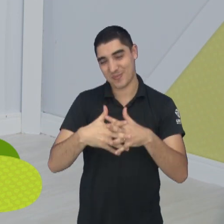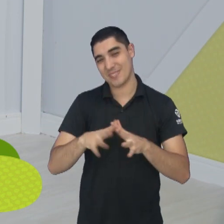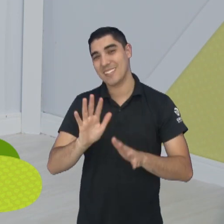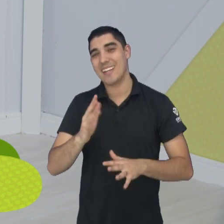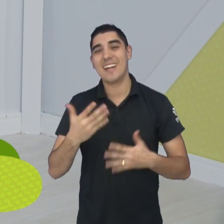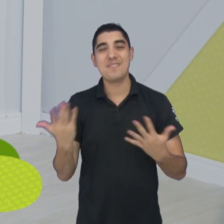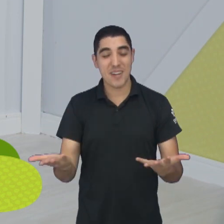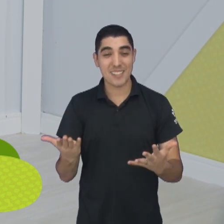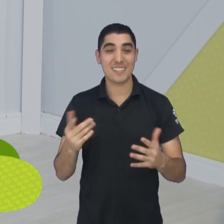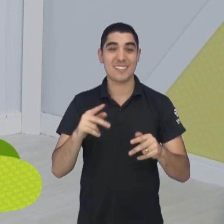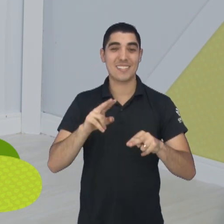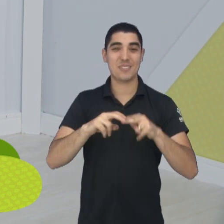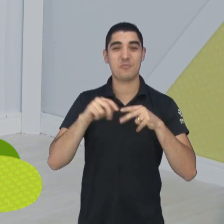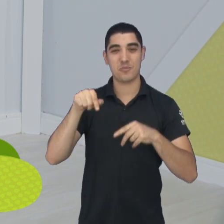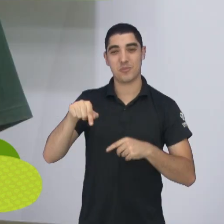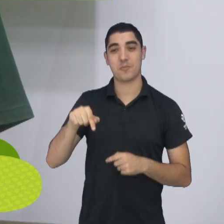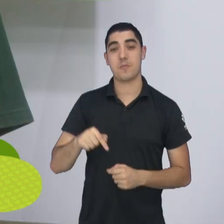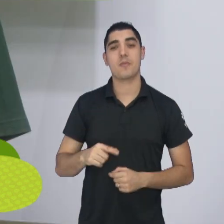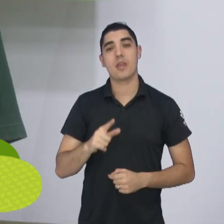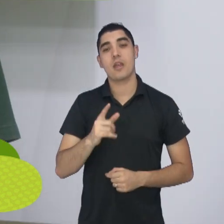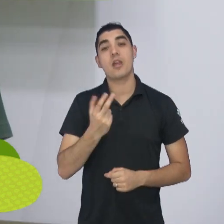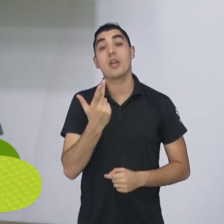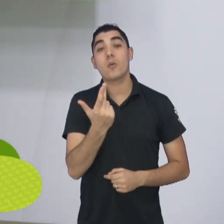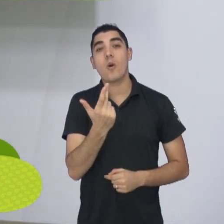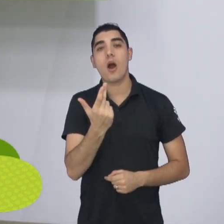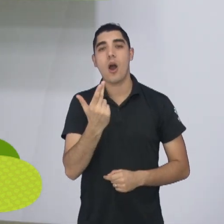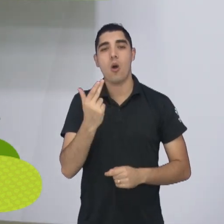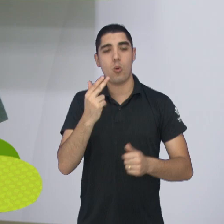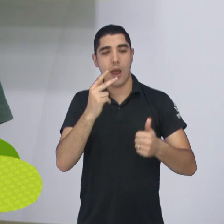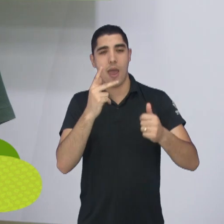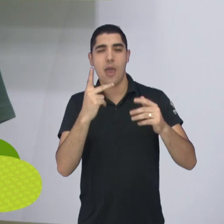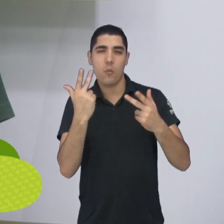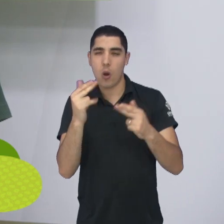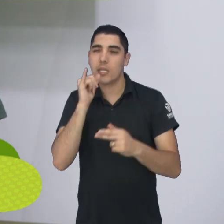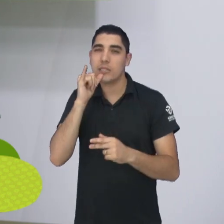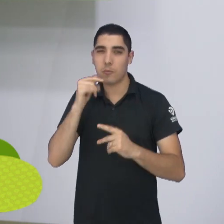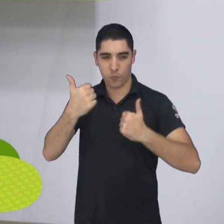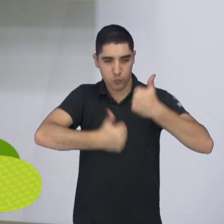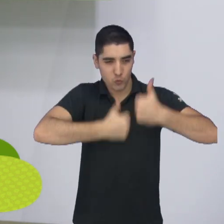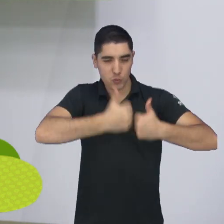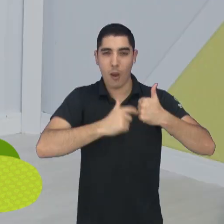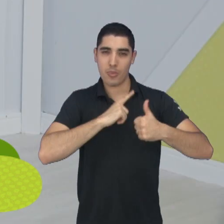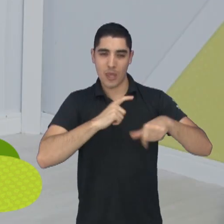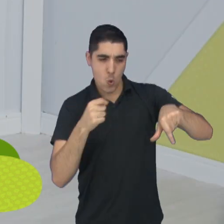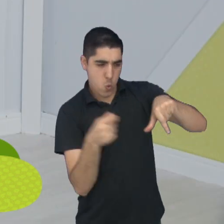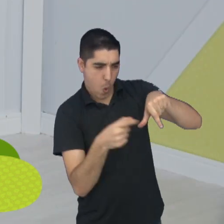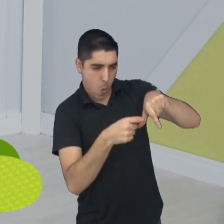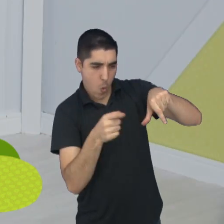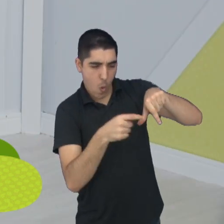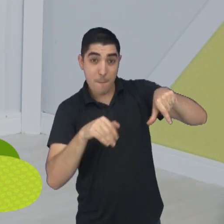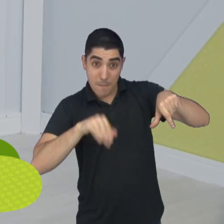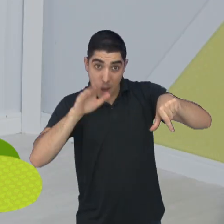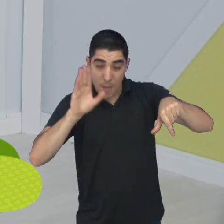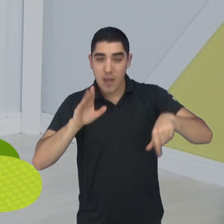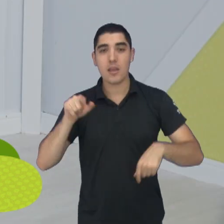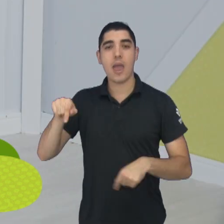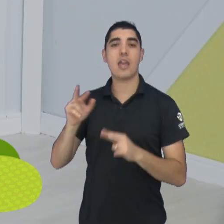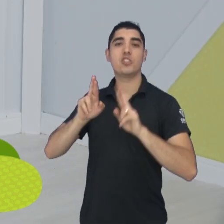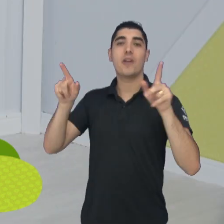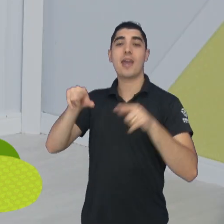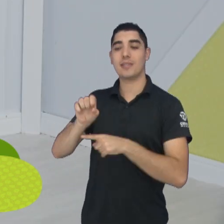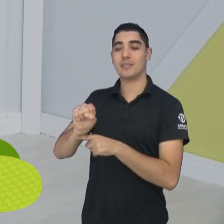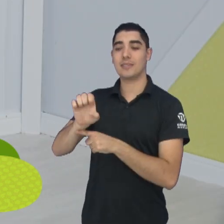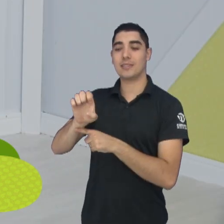average, aí a equipe do Cruzeiro seria o saldo de sets, como se é o saldo de gol no futebol, é o saldo de set. Isso, é exatamente isso. É 27 aqui, 27 sets